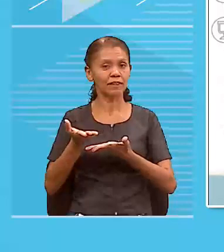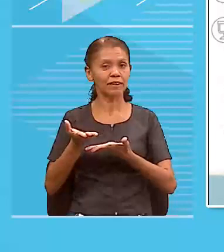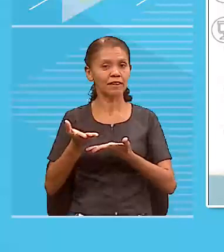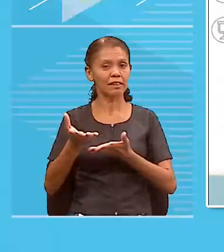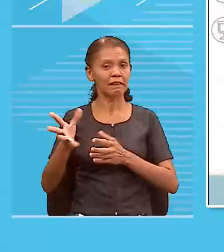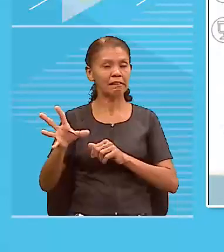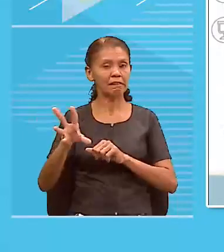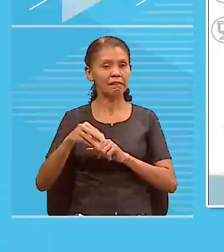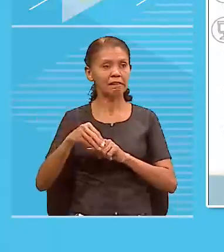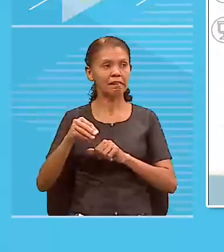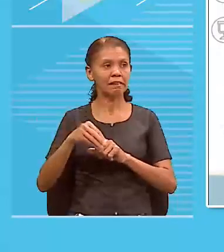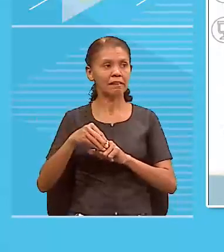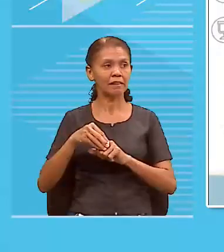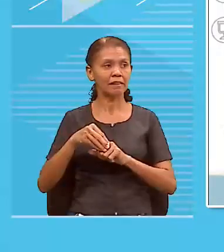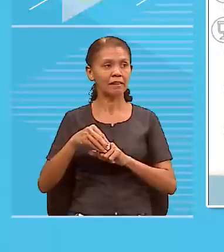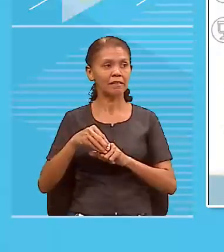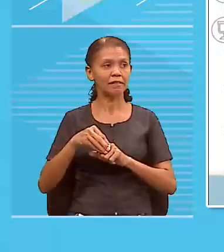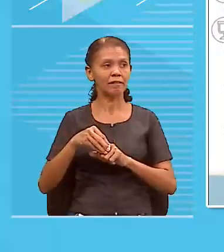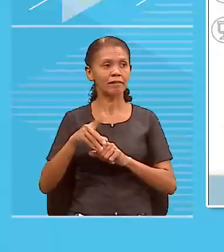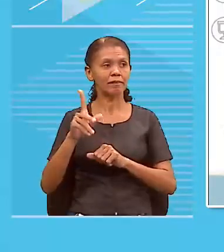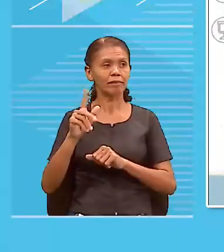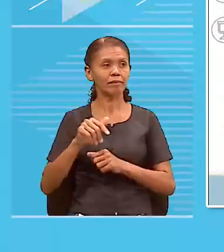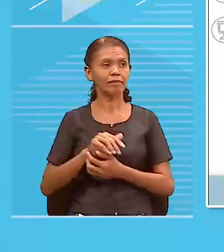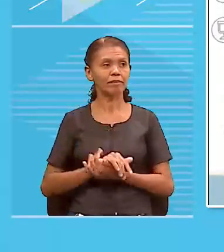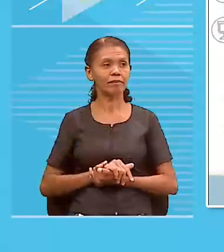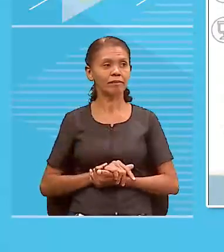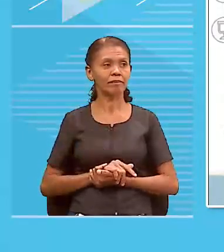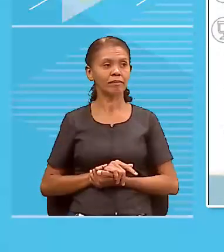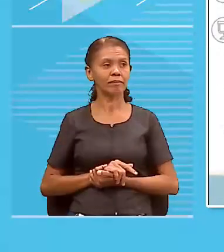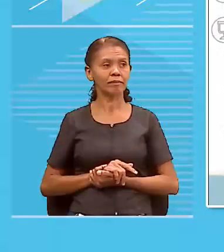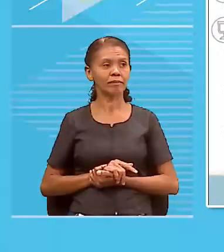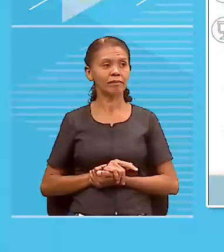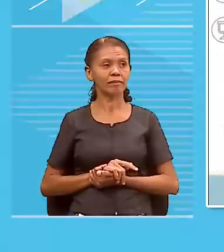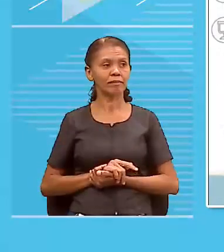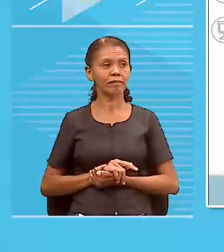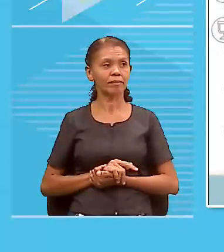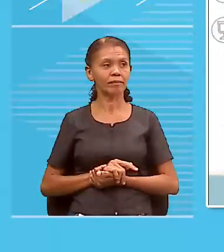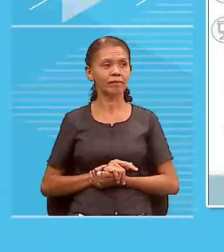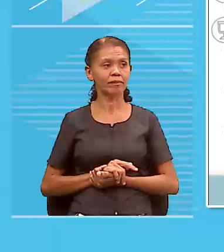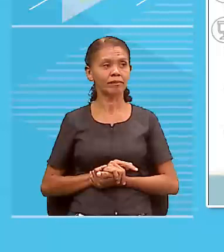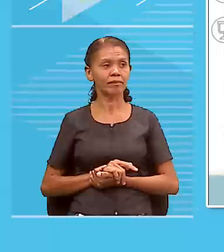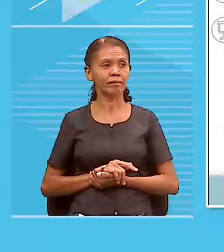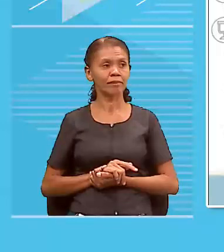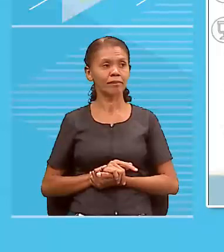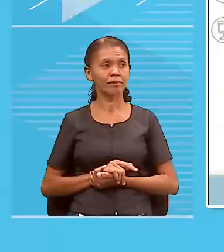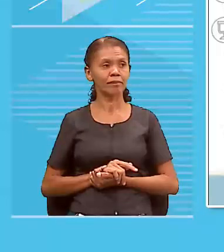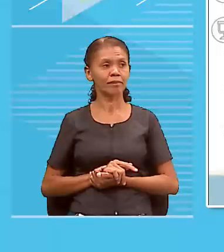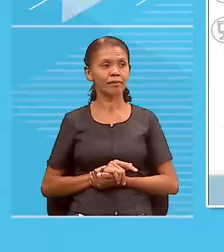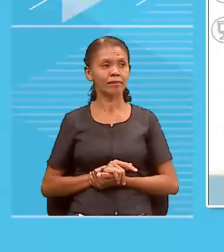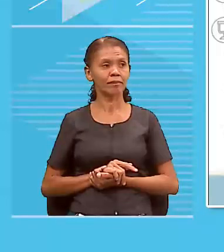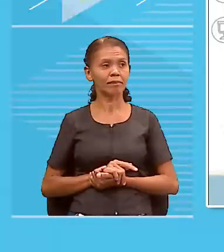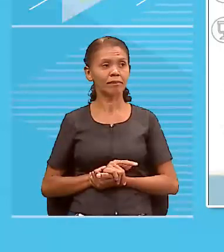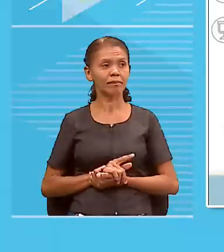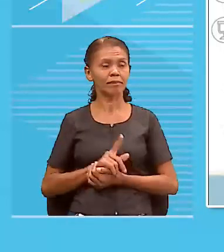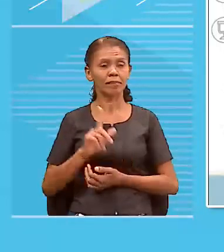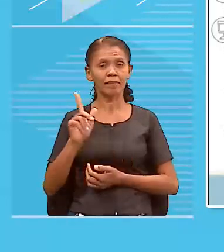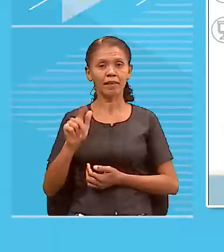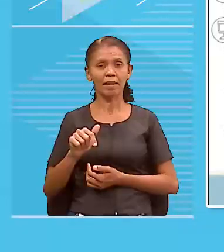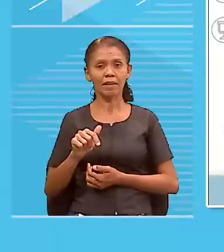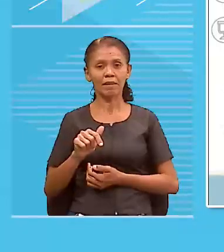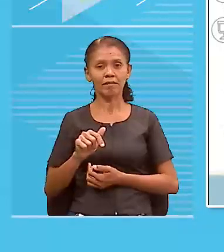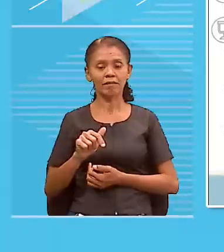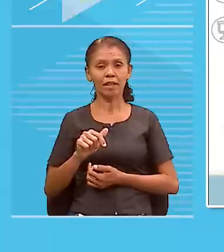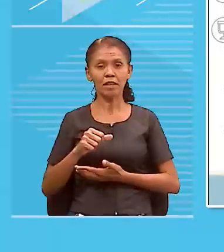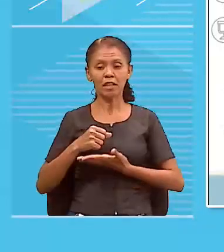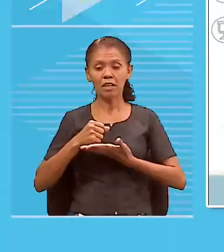a pessoa vai ganhar porque ela ela vai suplantar a questão da está sozinho